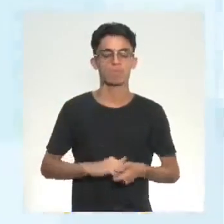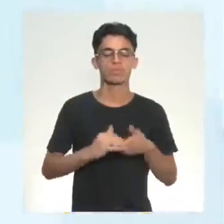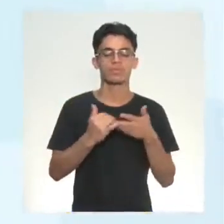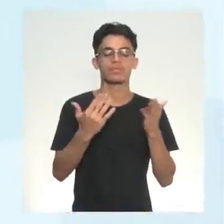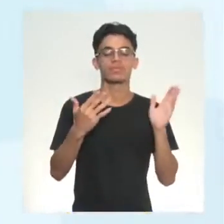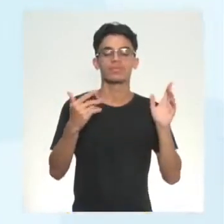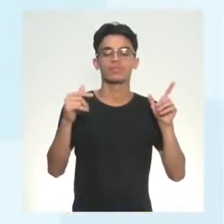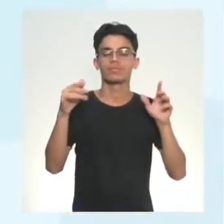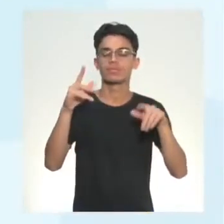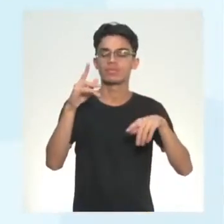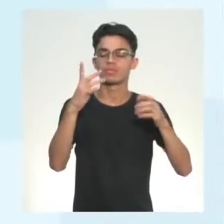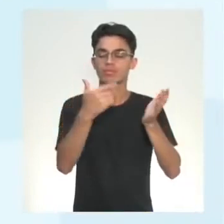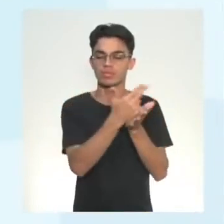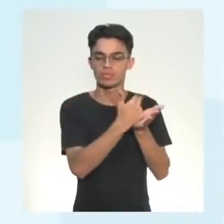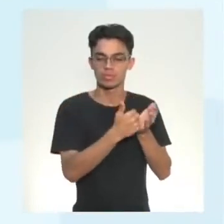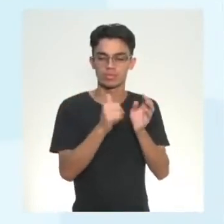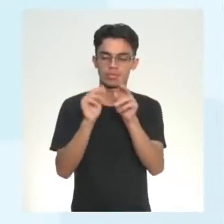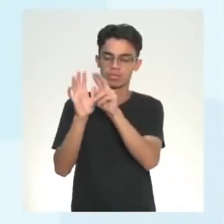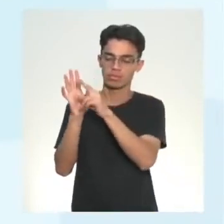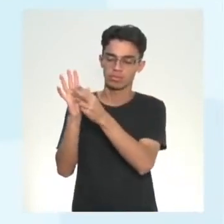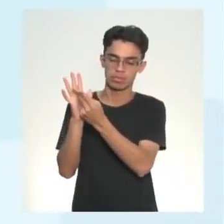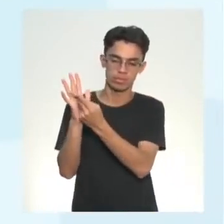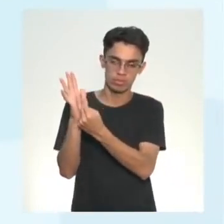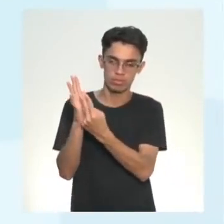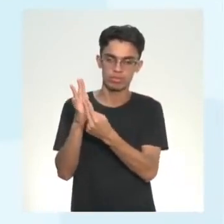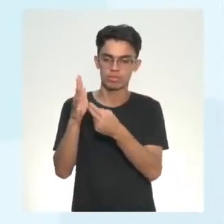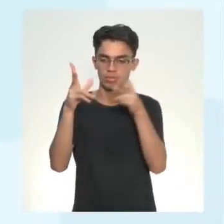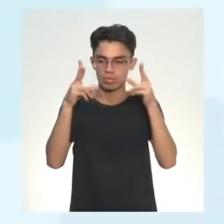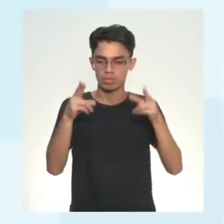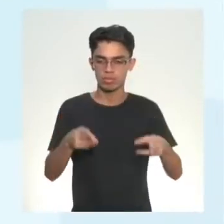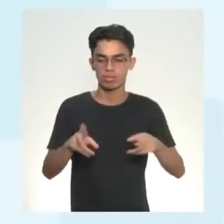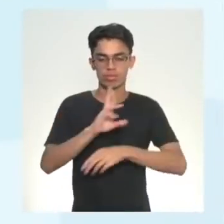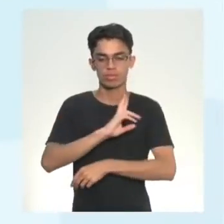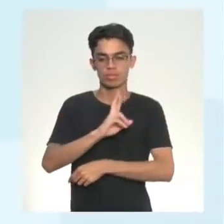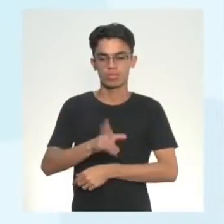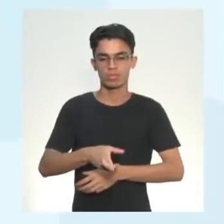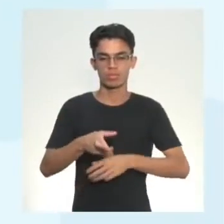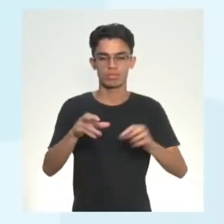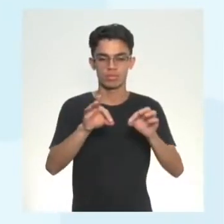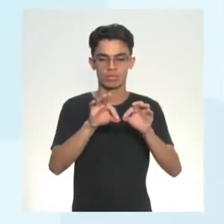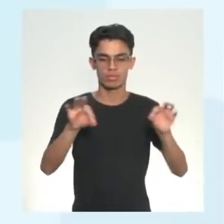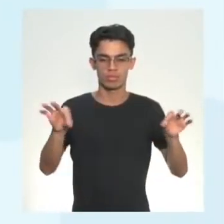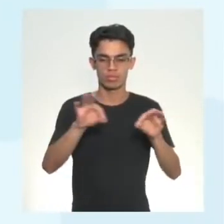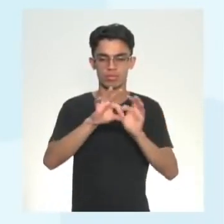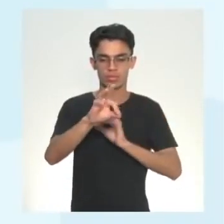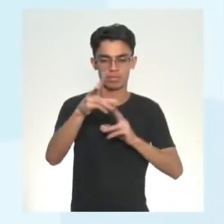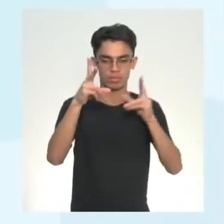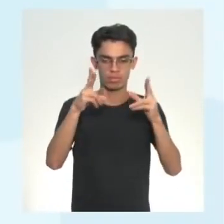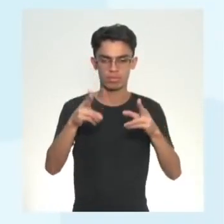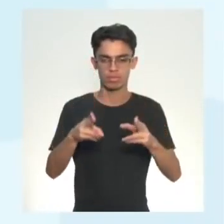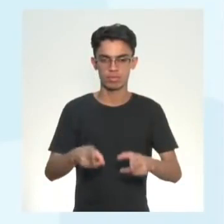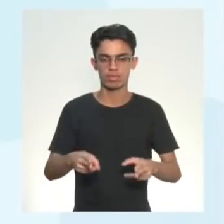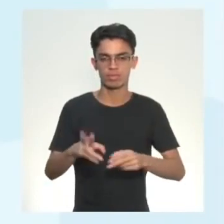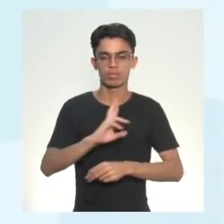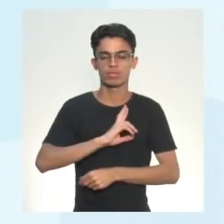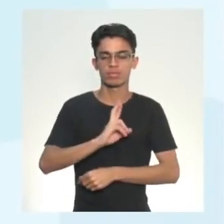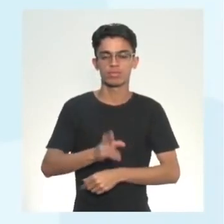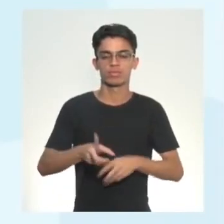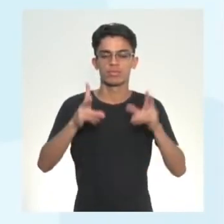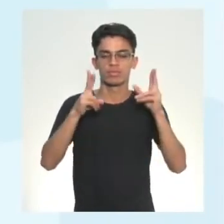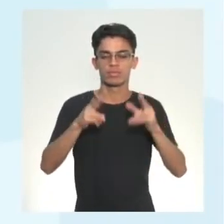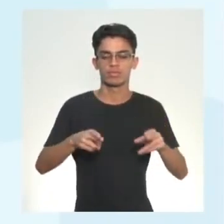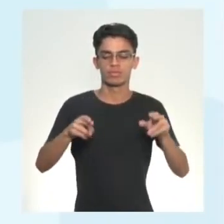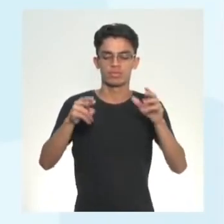são semelhantes, a razão entre os seus perímetros é igual à razão de semelhança